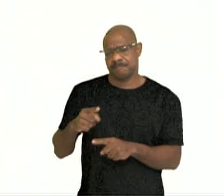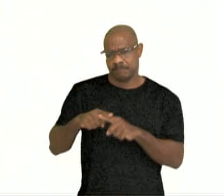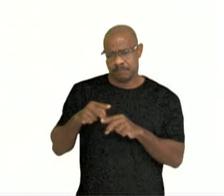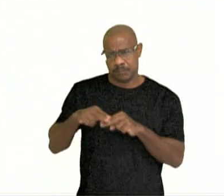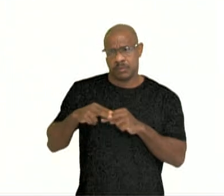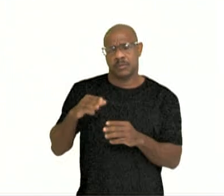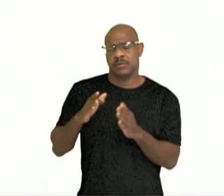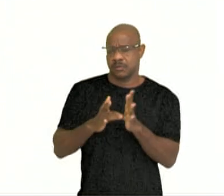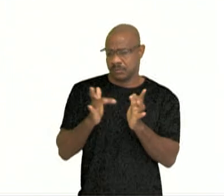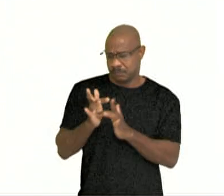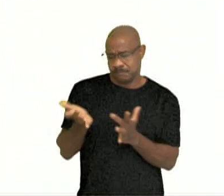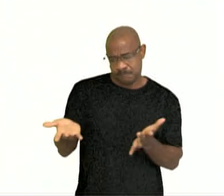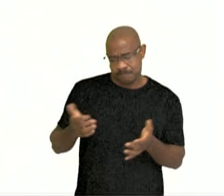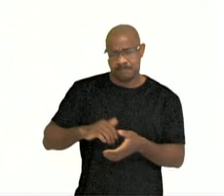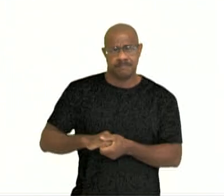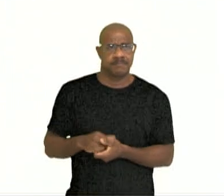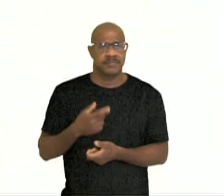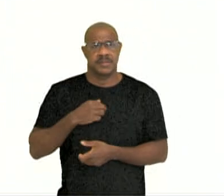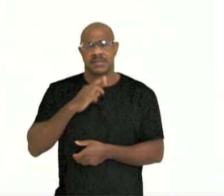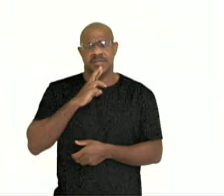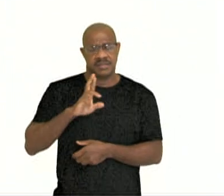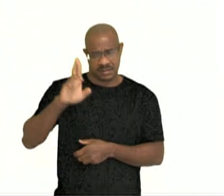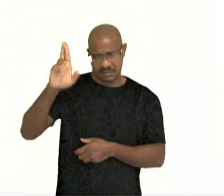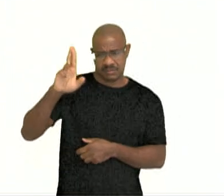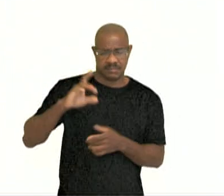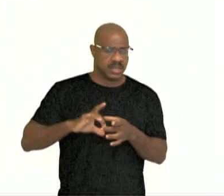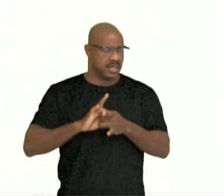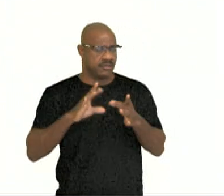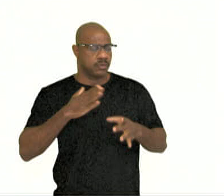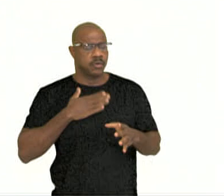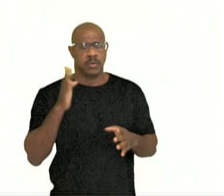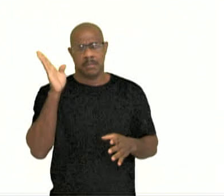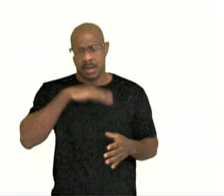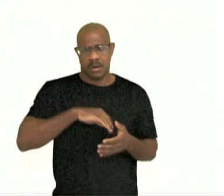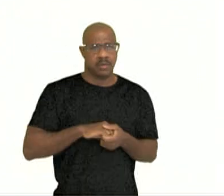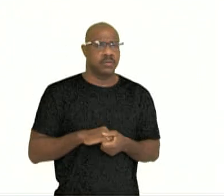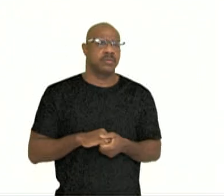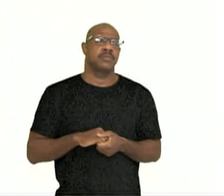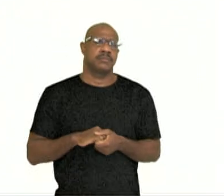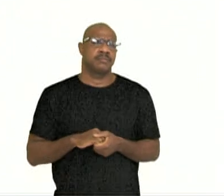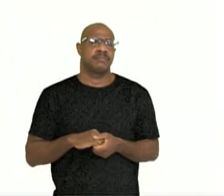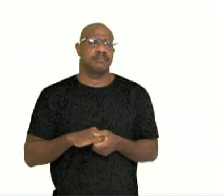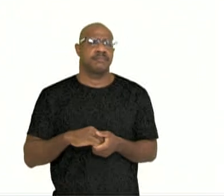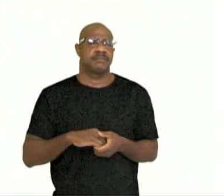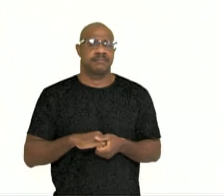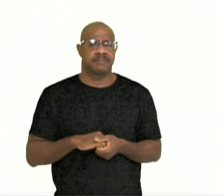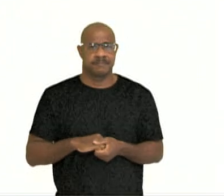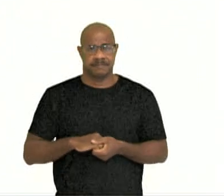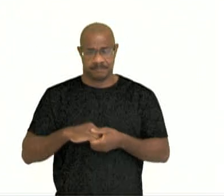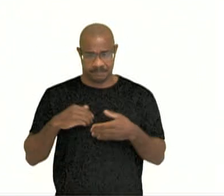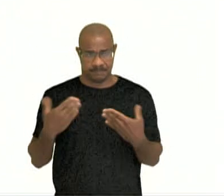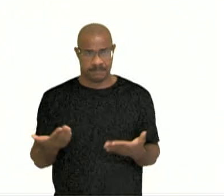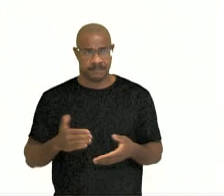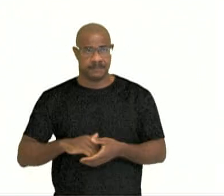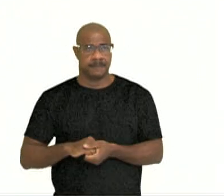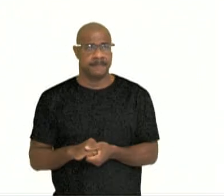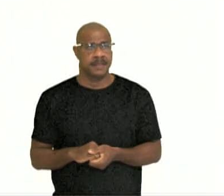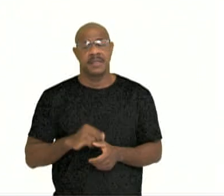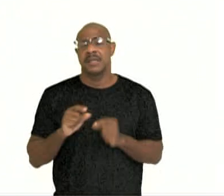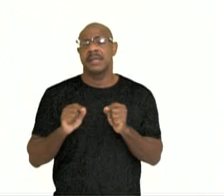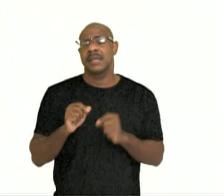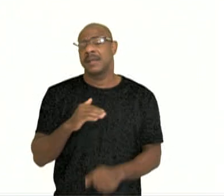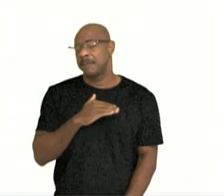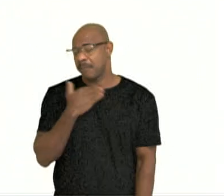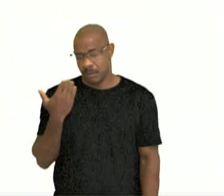Senhor dos céus, sois livre de todo o mal, santos por certo sem falha, que quem